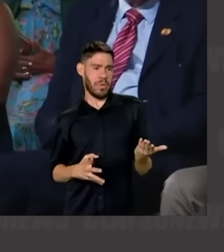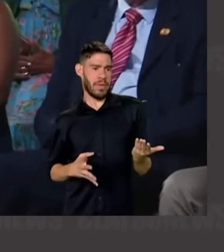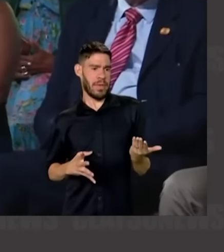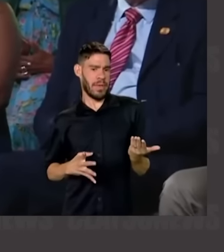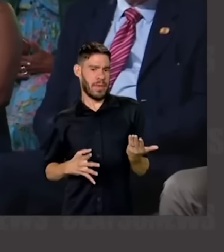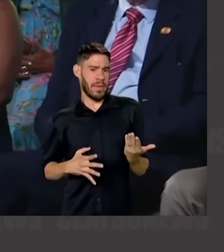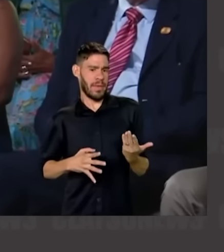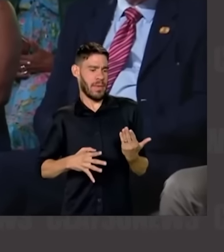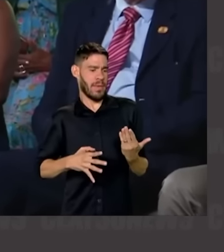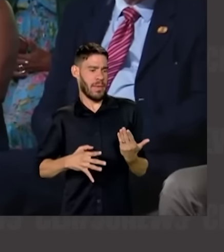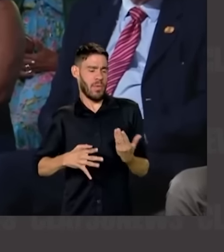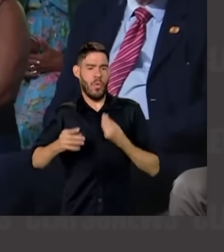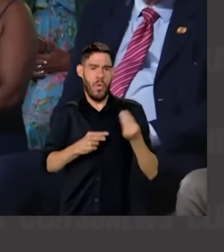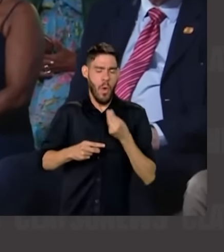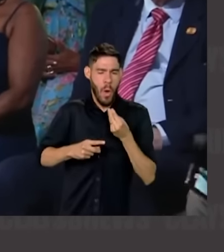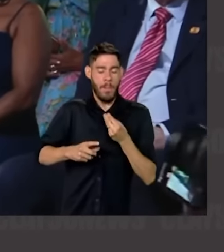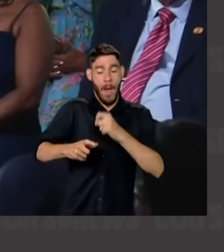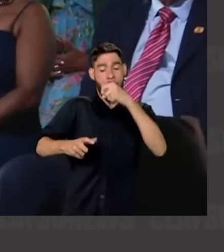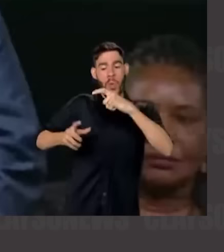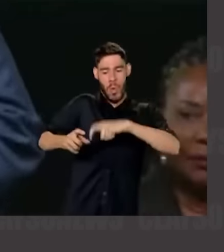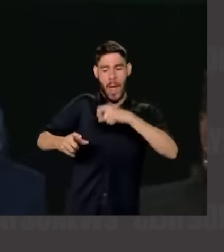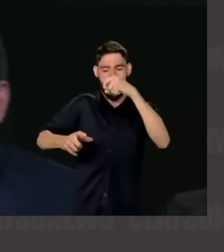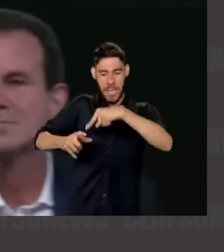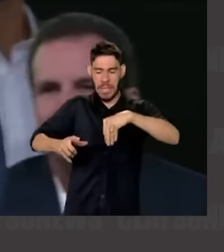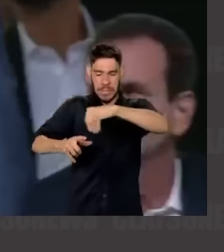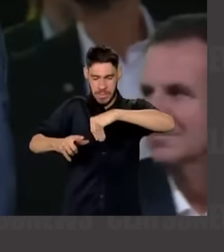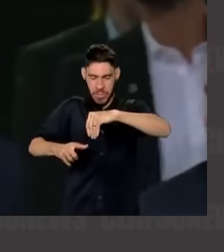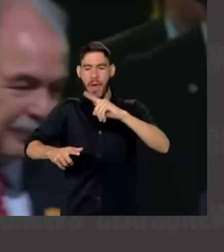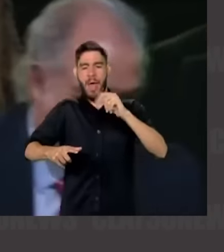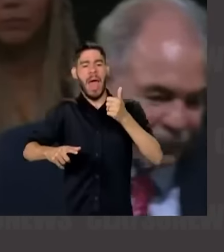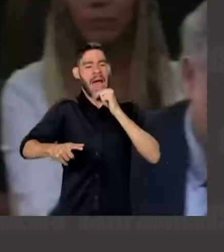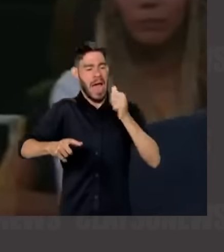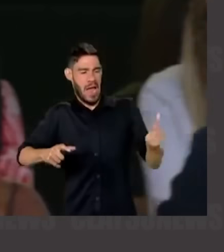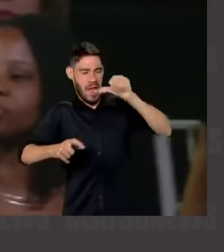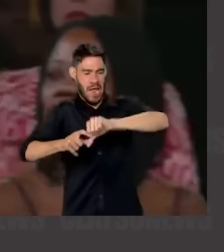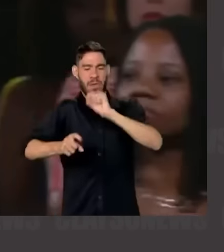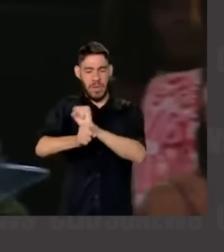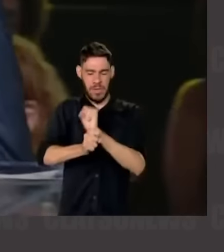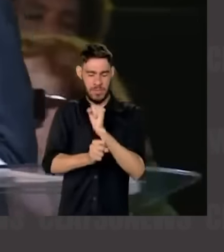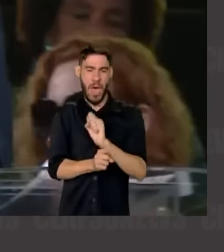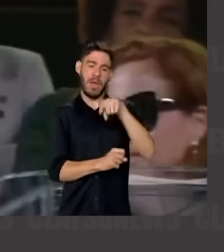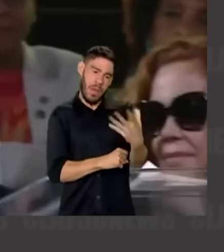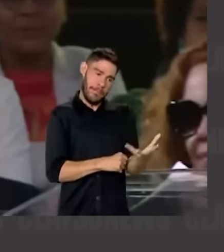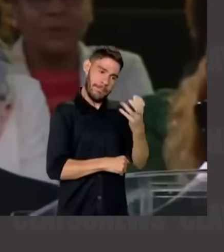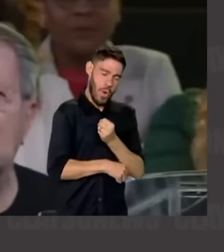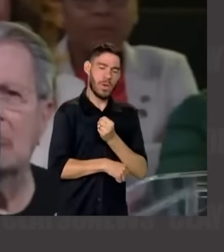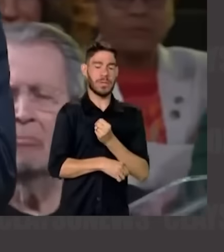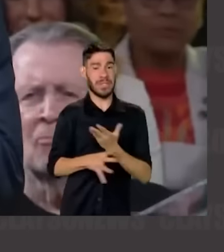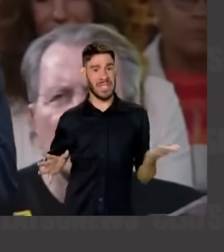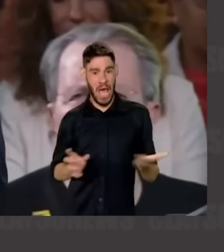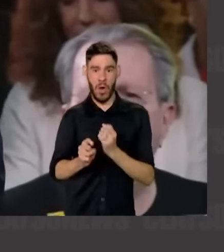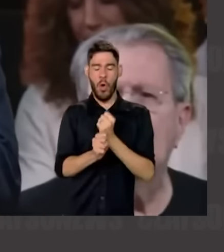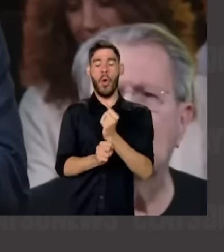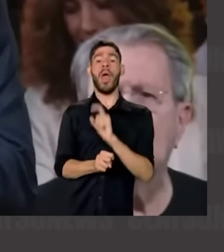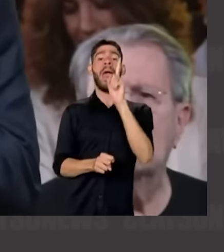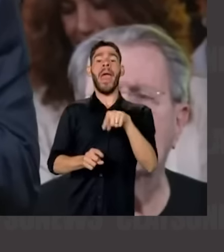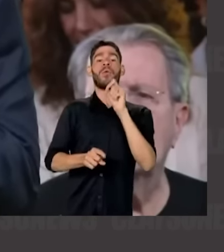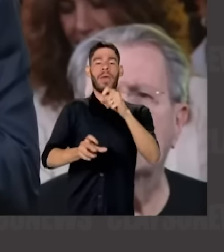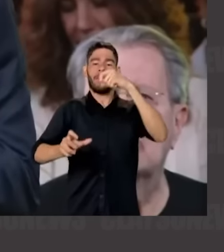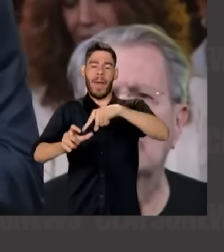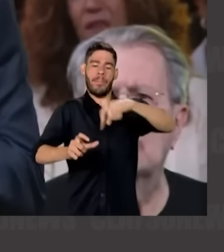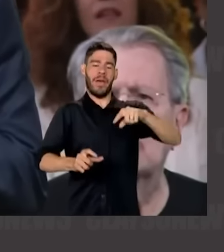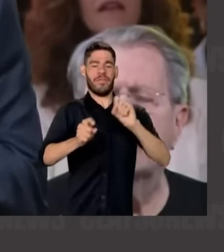barulho no dia que você planta. Você planta, aduba, joga água e espera um tempo e você vai colher. E este ano é o ano da colheita